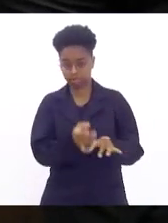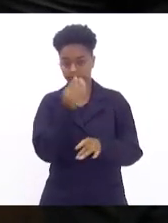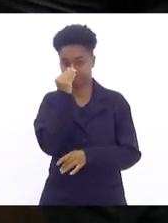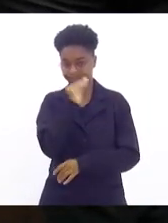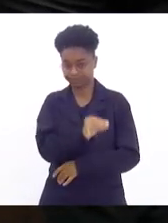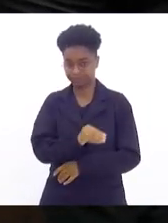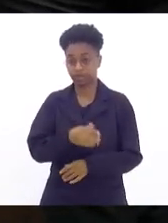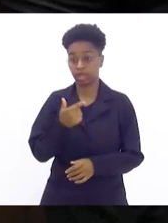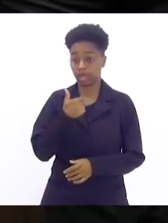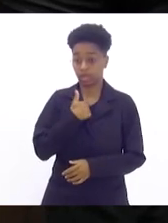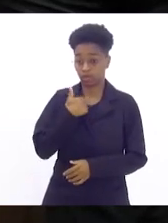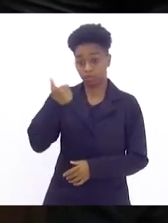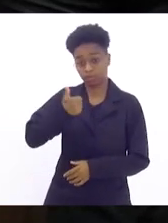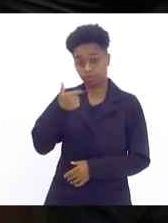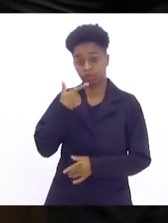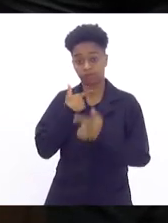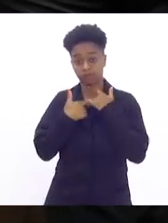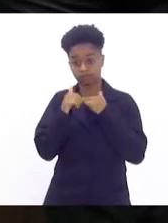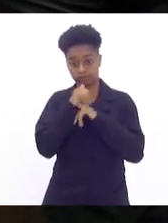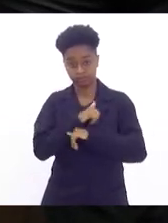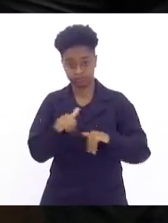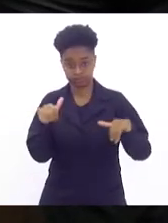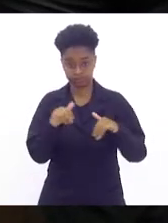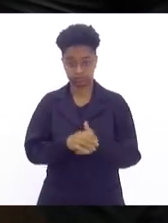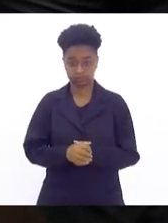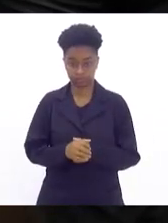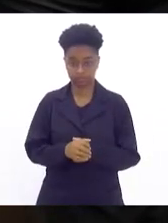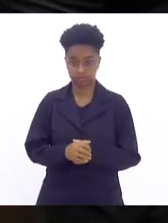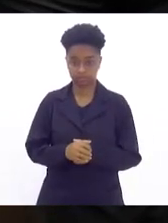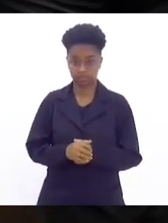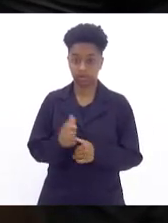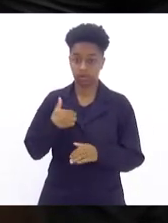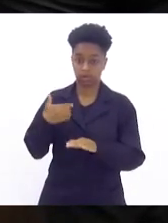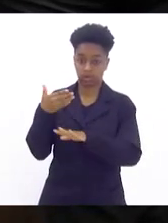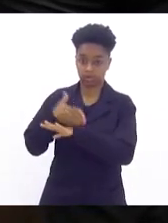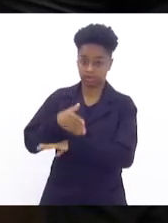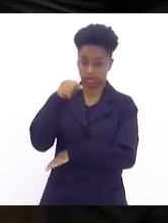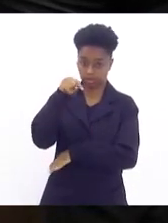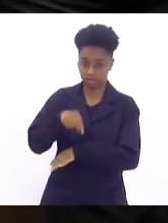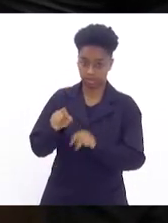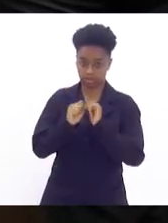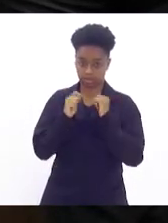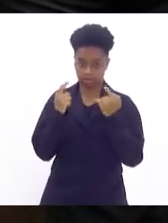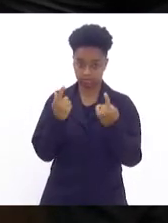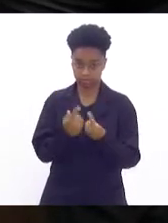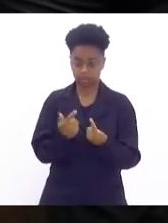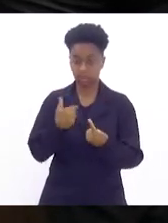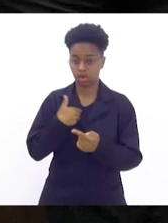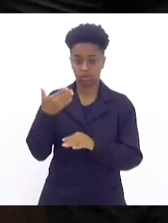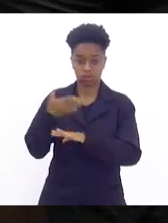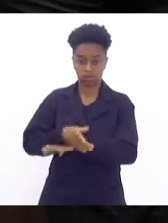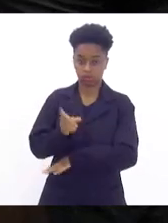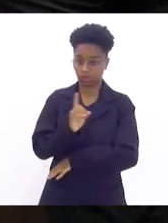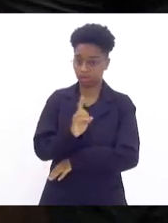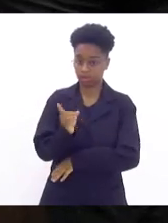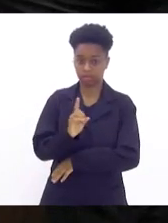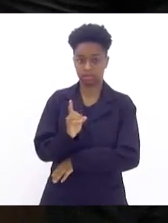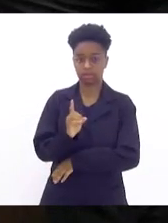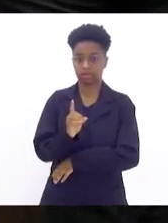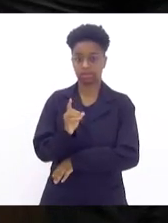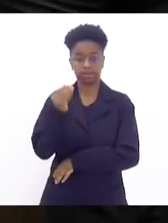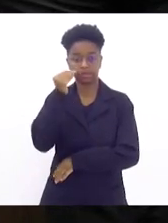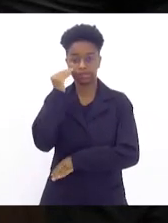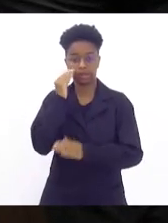eu primeiro queria dizer presidente que quando entrei nessa casa aqui de leis eu não entrei aqui para parte da